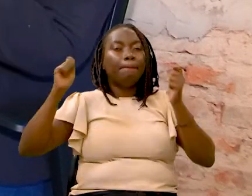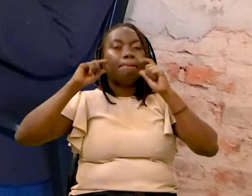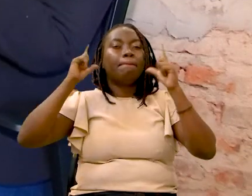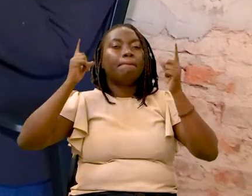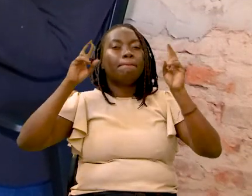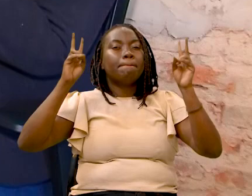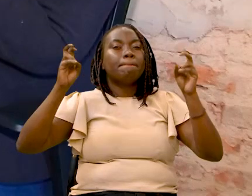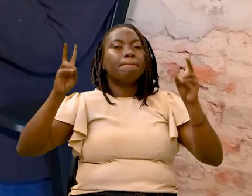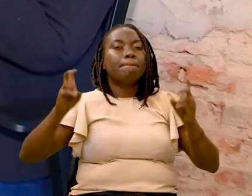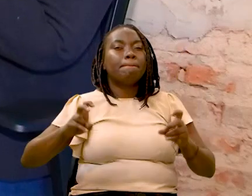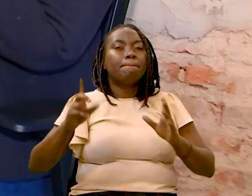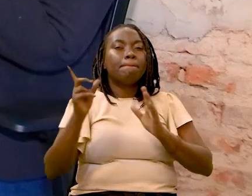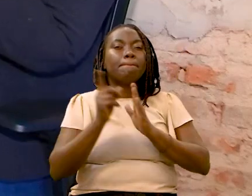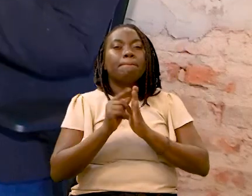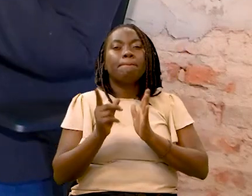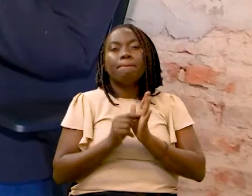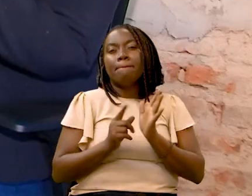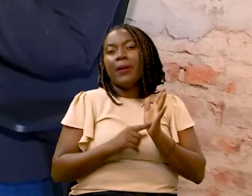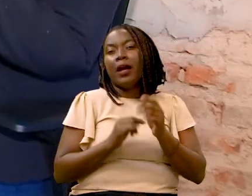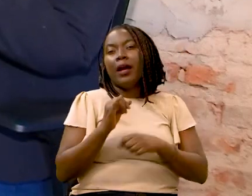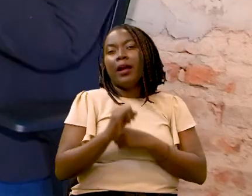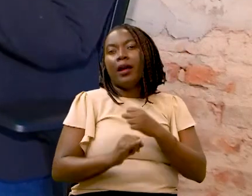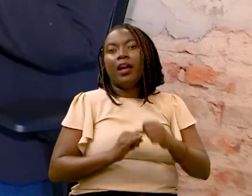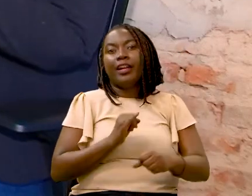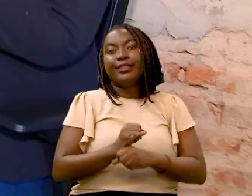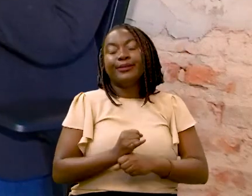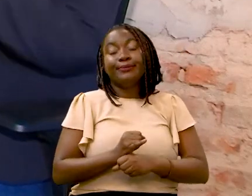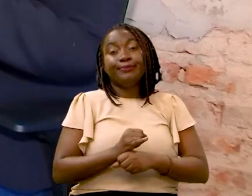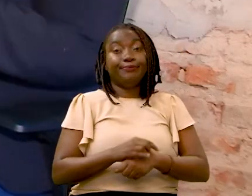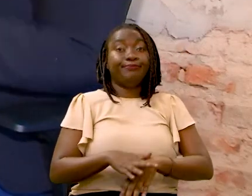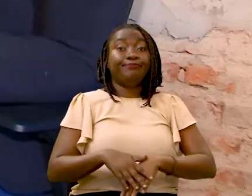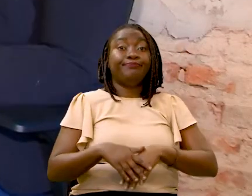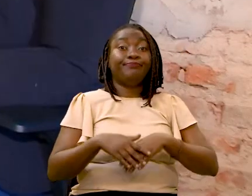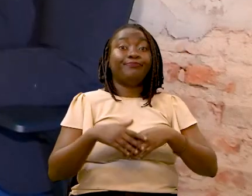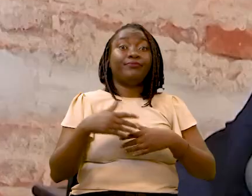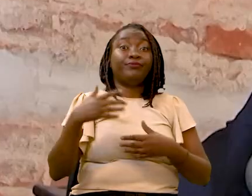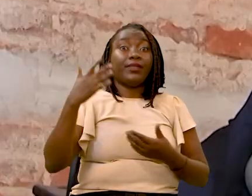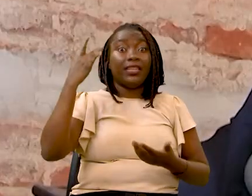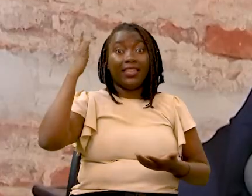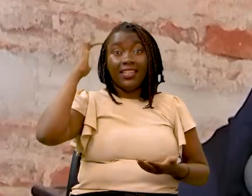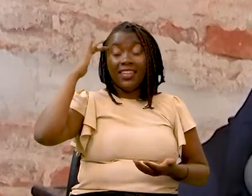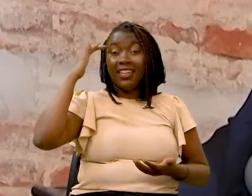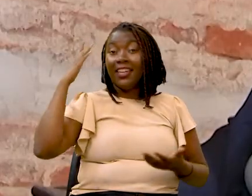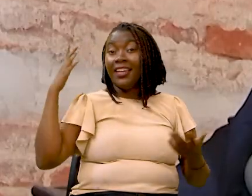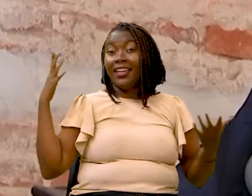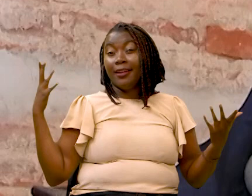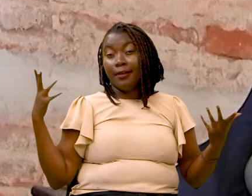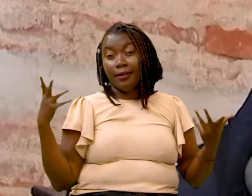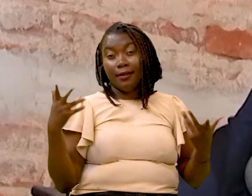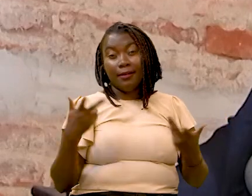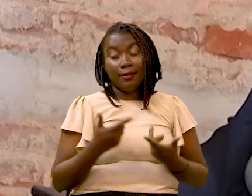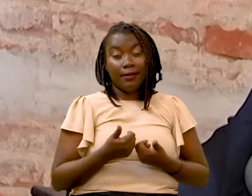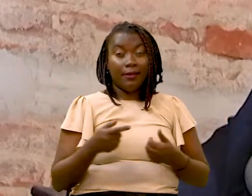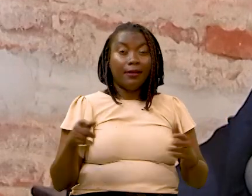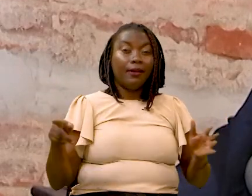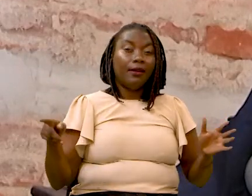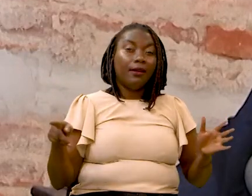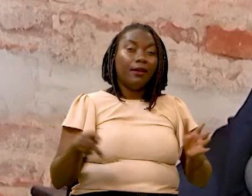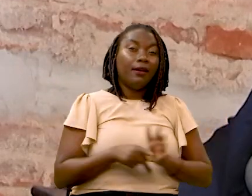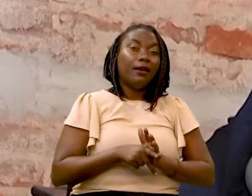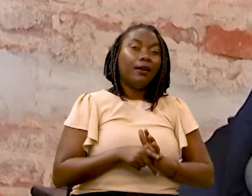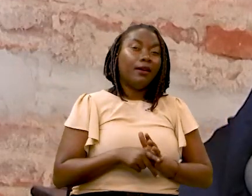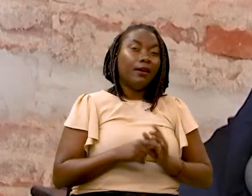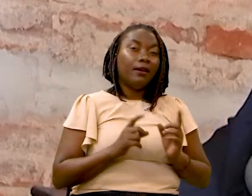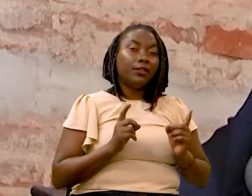está sempre ligado nas questões digitais, na internet? Eu acho que a maravilha